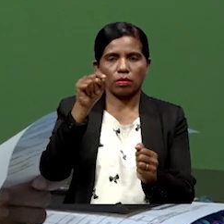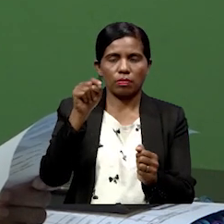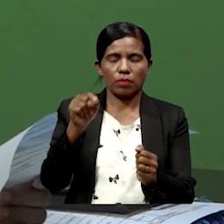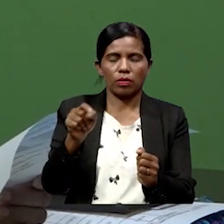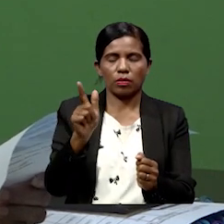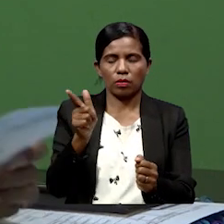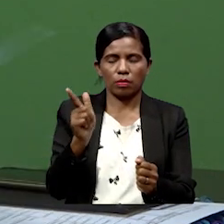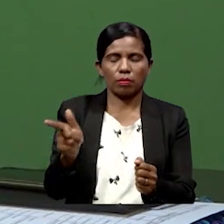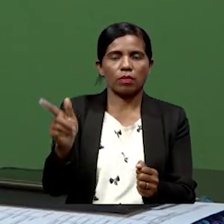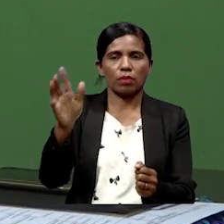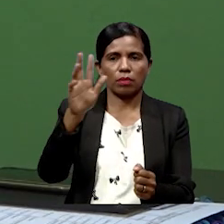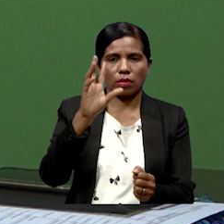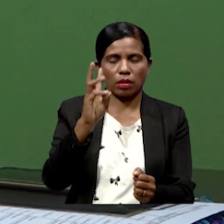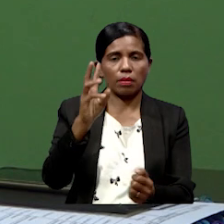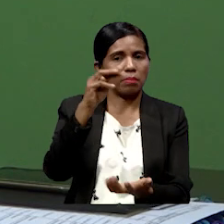1.26 mil.